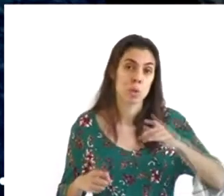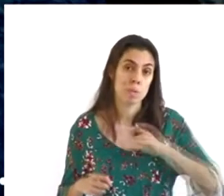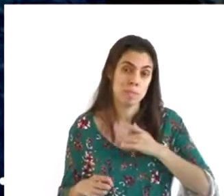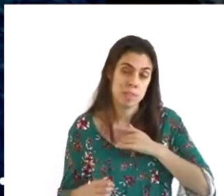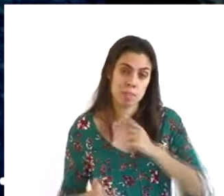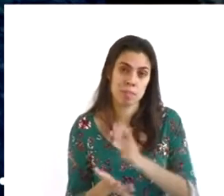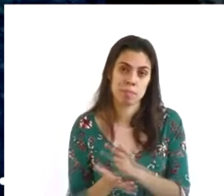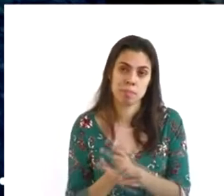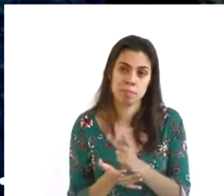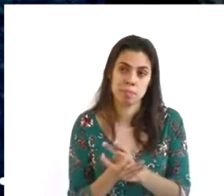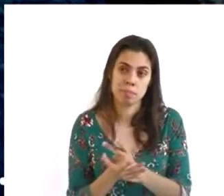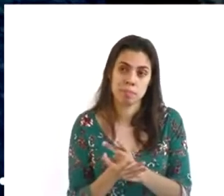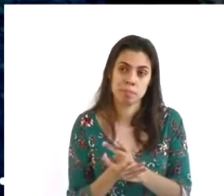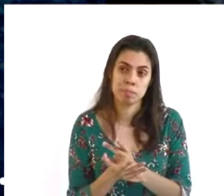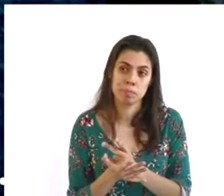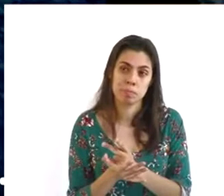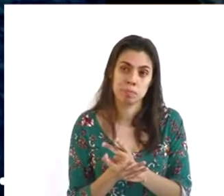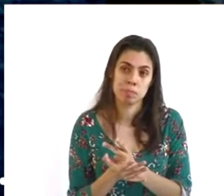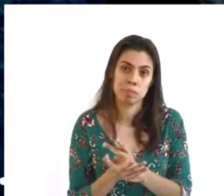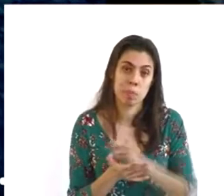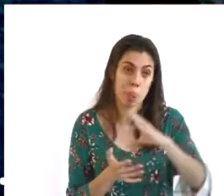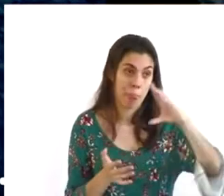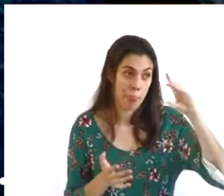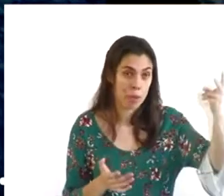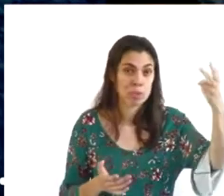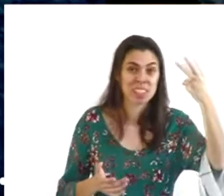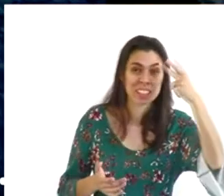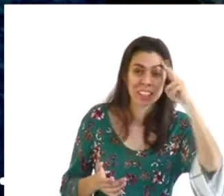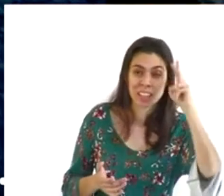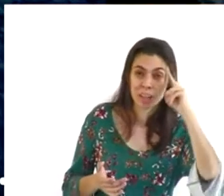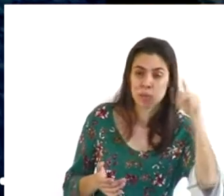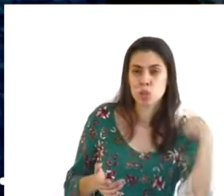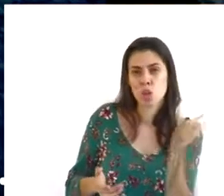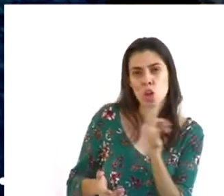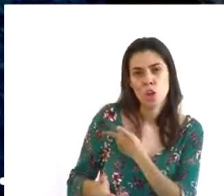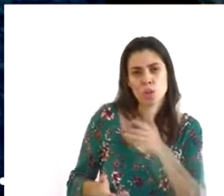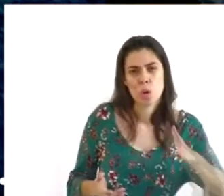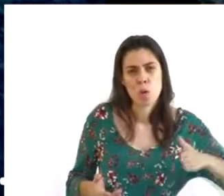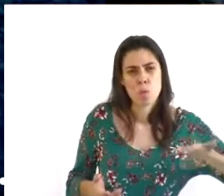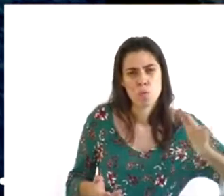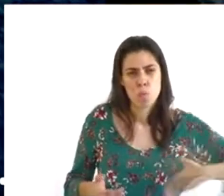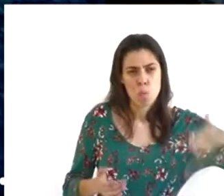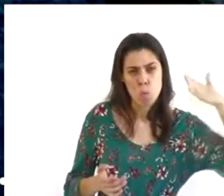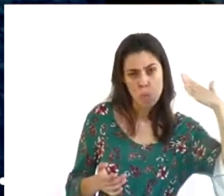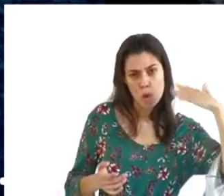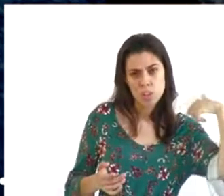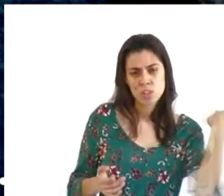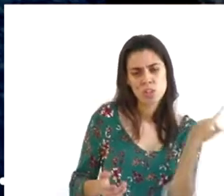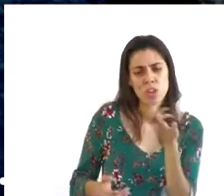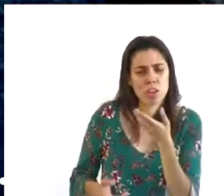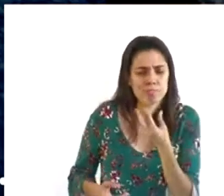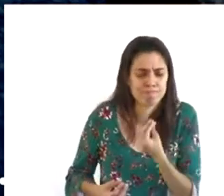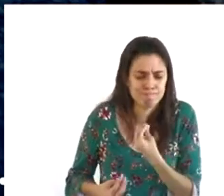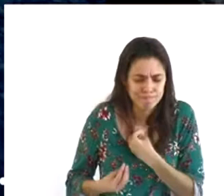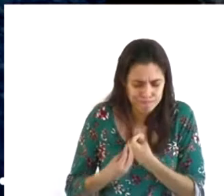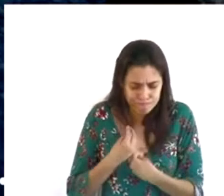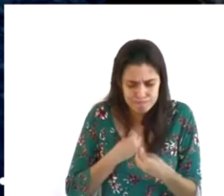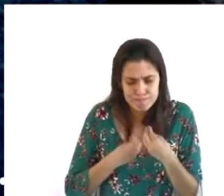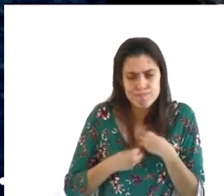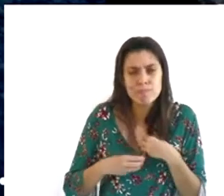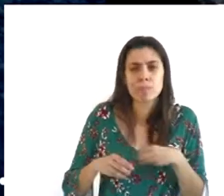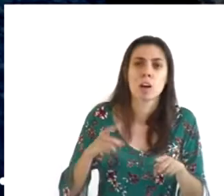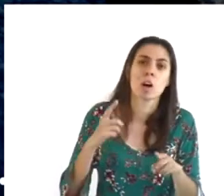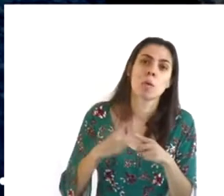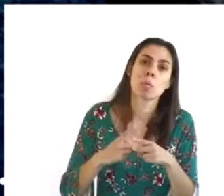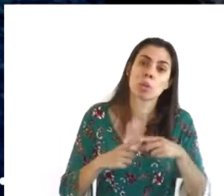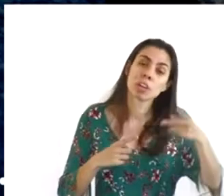sempre. A quem se lembrou de nós em nosso abatimento, porque a sua misericórdia dura para